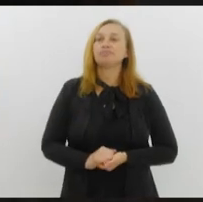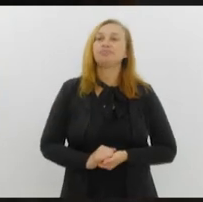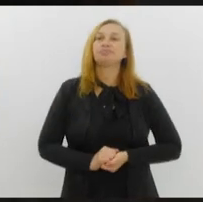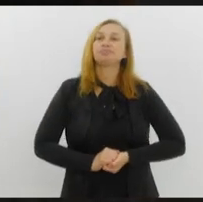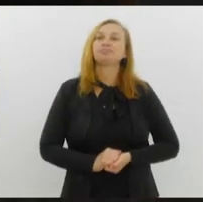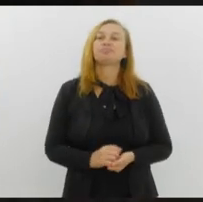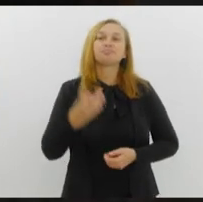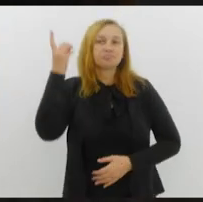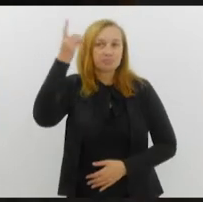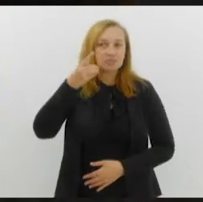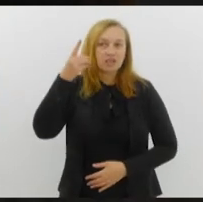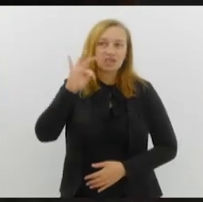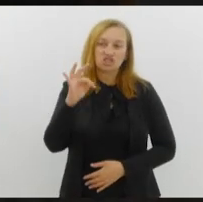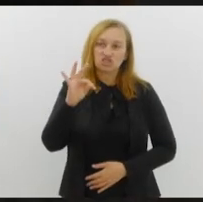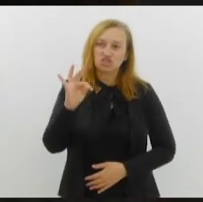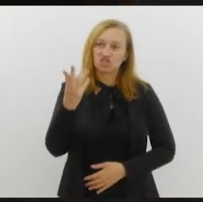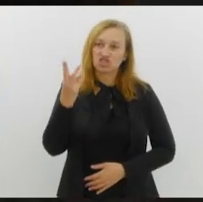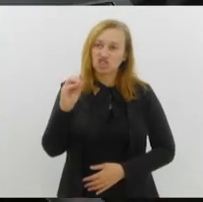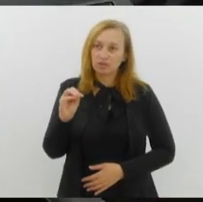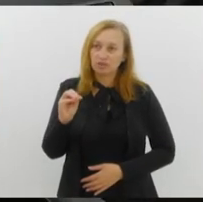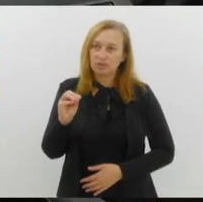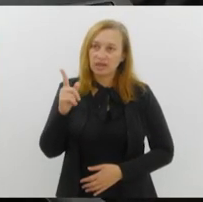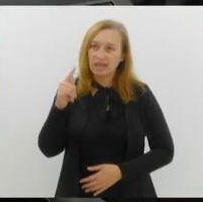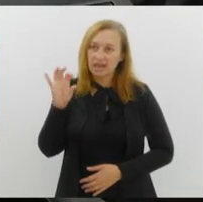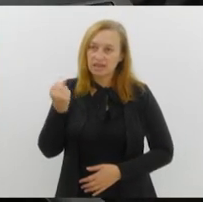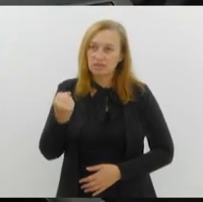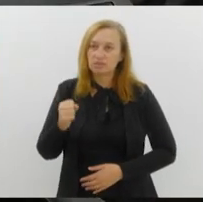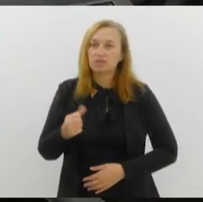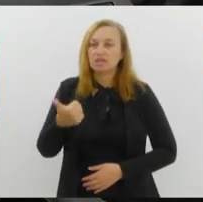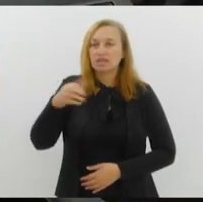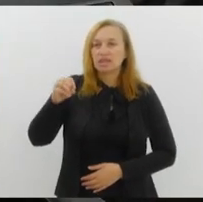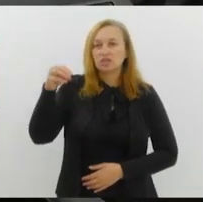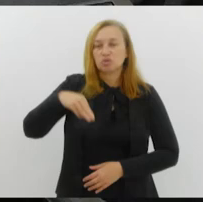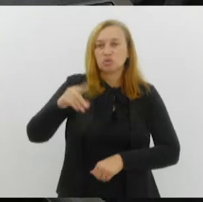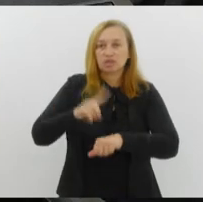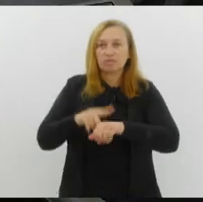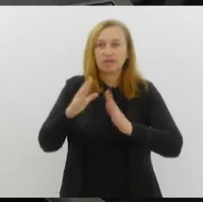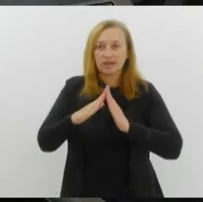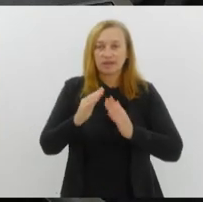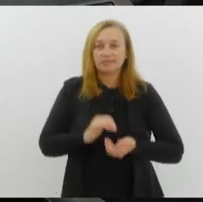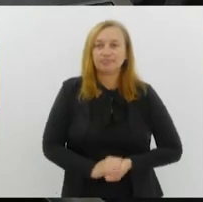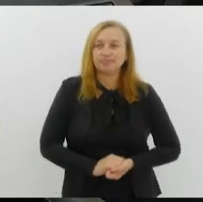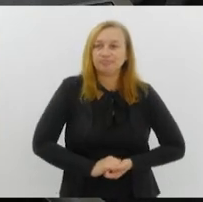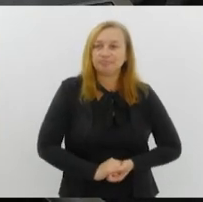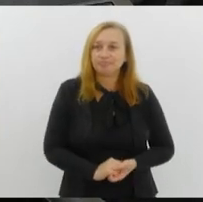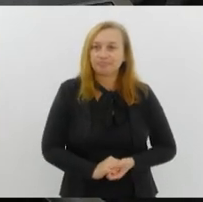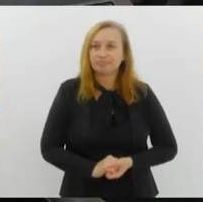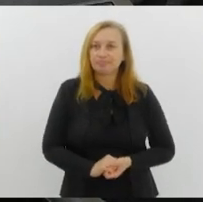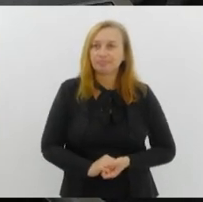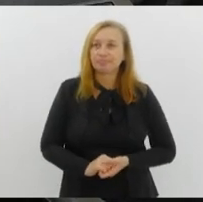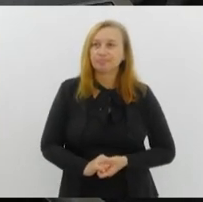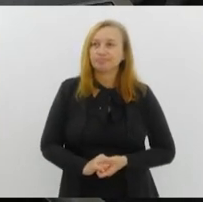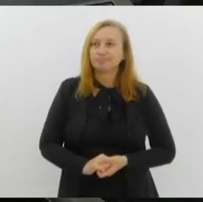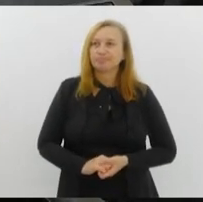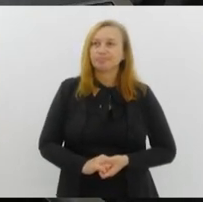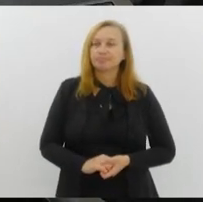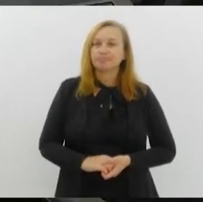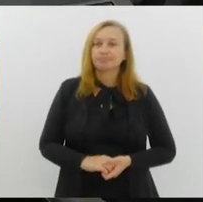nobre deputado Thiago Galhaço. Vossa Excelência dispõe de 10 minutos no tempo regimental.